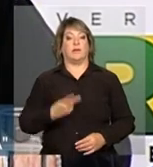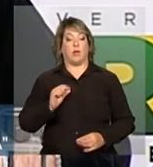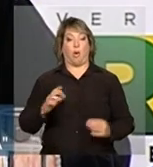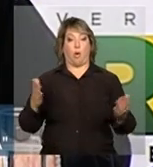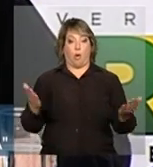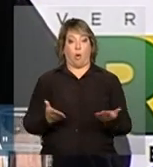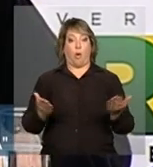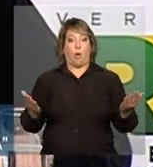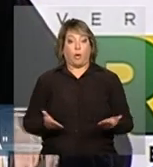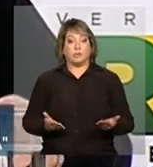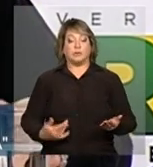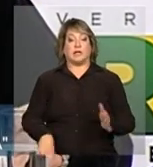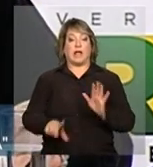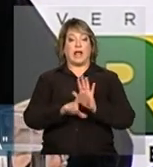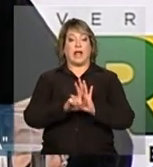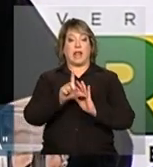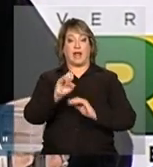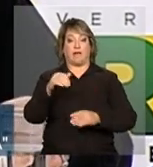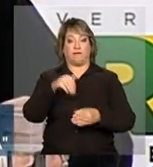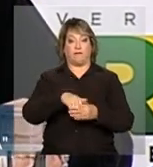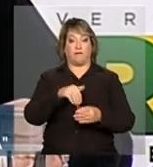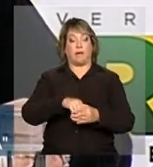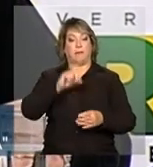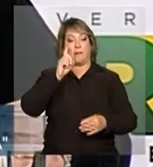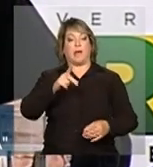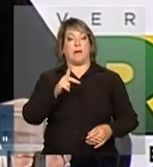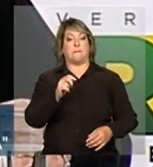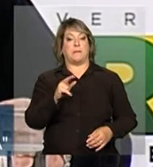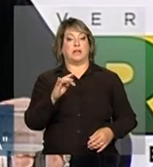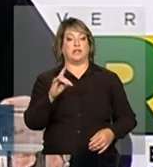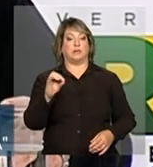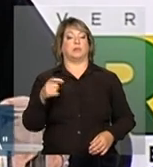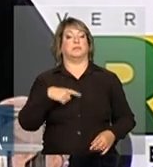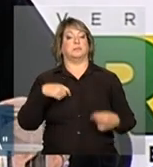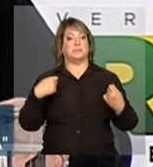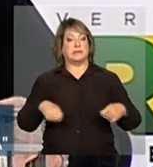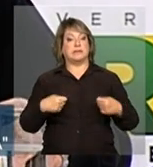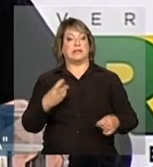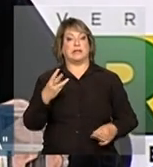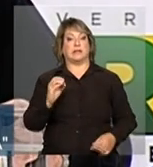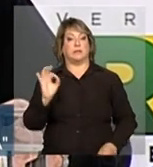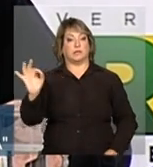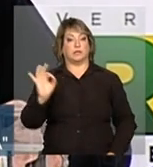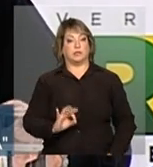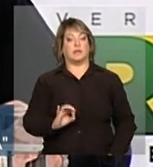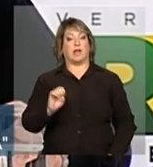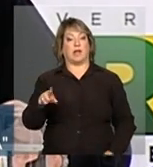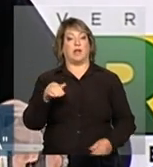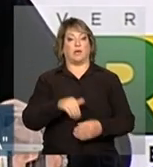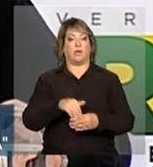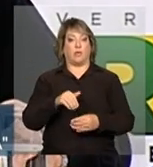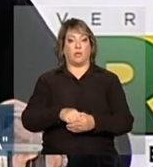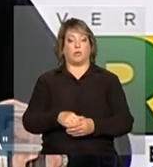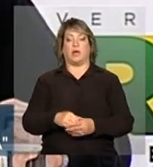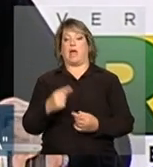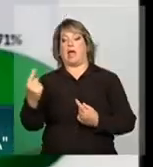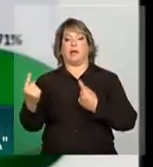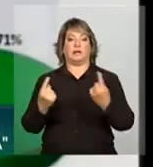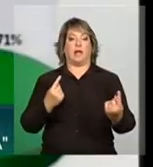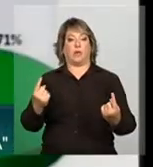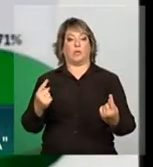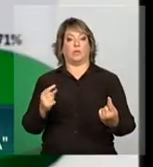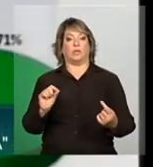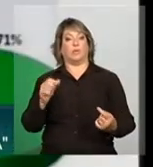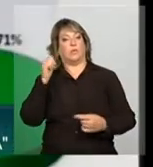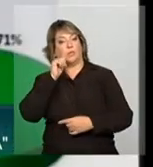lei eleitoral determina que os partidos destinem pelo menos 30% das candidaturas a cada um dos sexos. Um